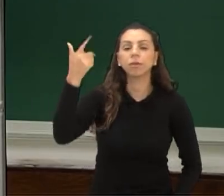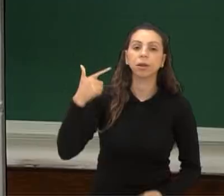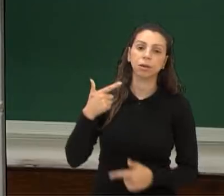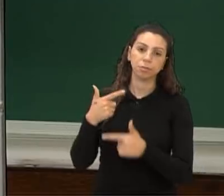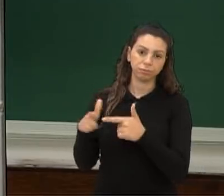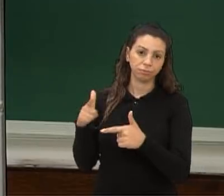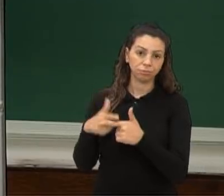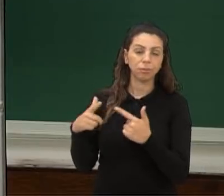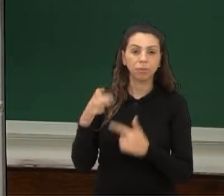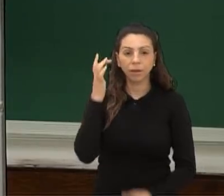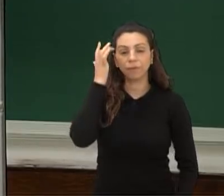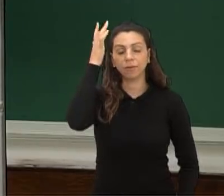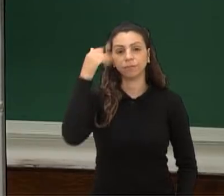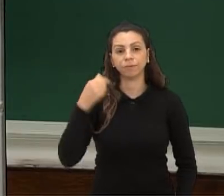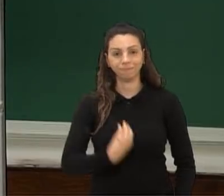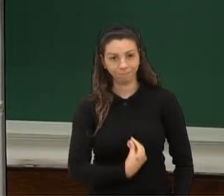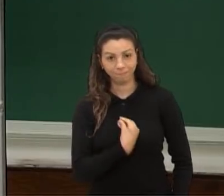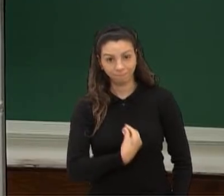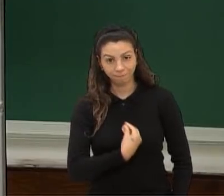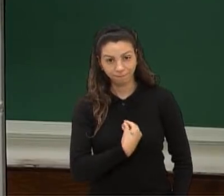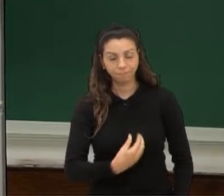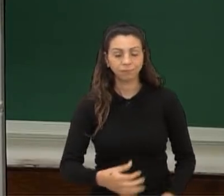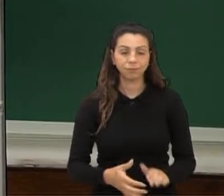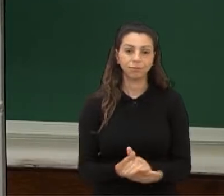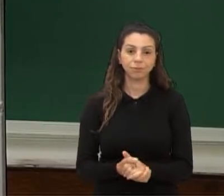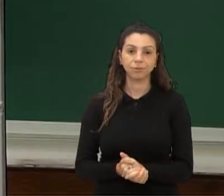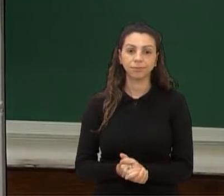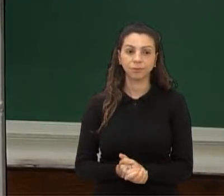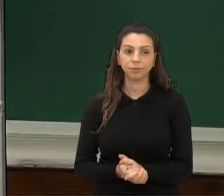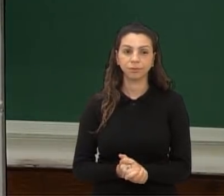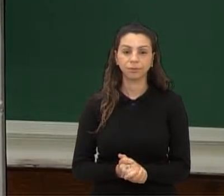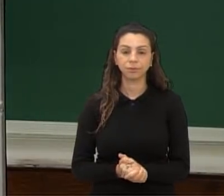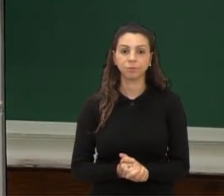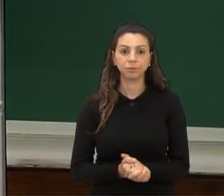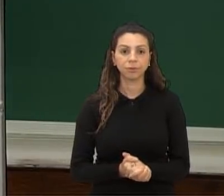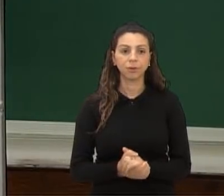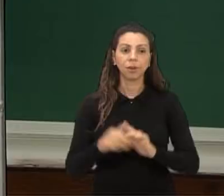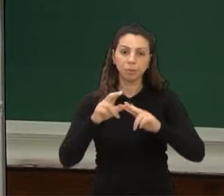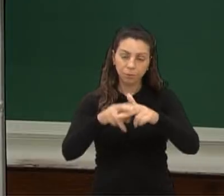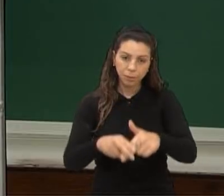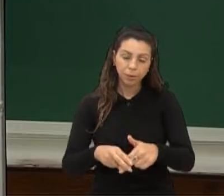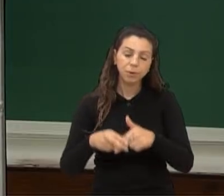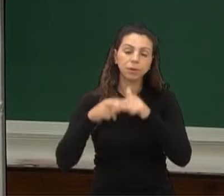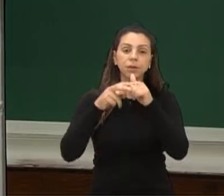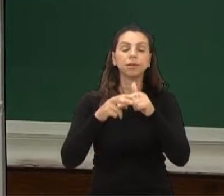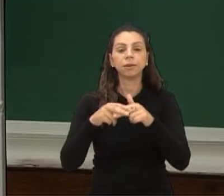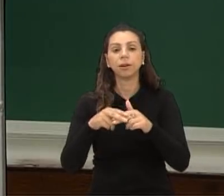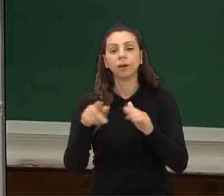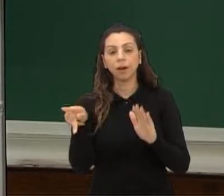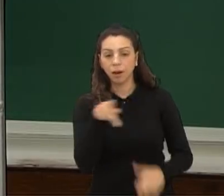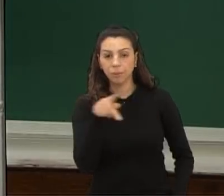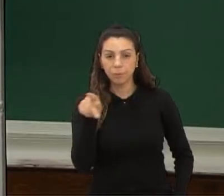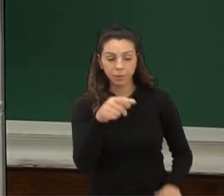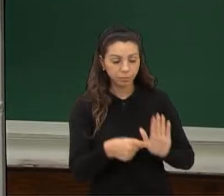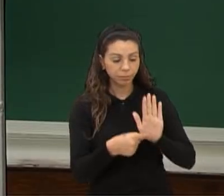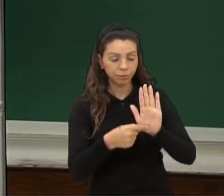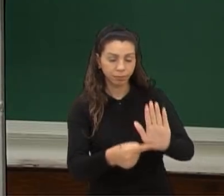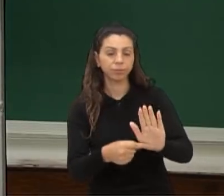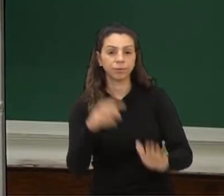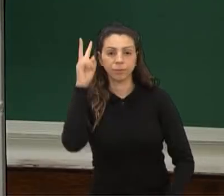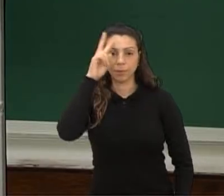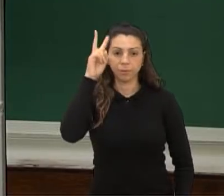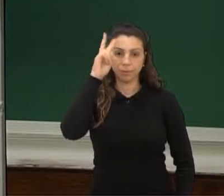facilitar a nossa vida, ok? E é por isso que a professora se inspirou um pouquinho aqui na história da